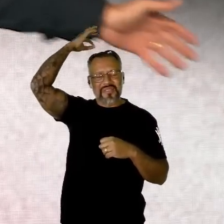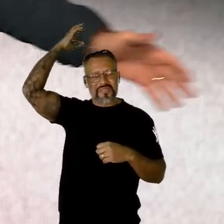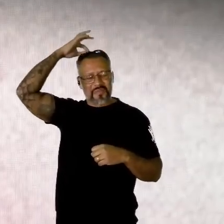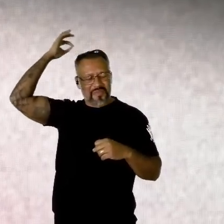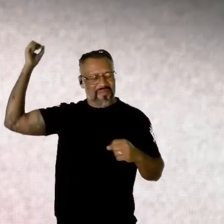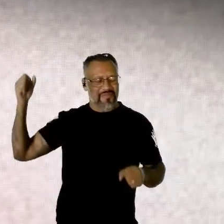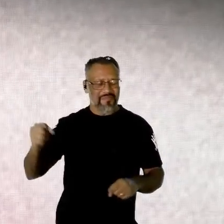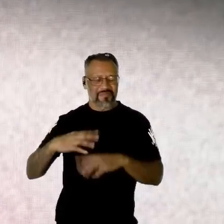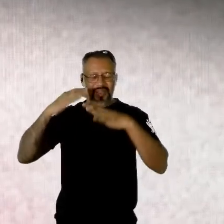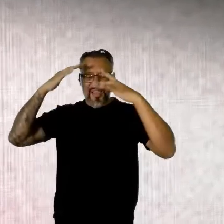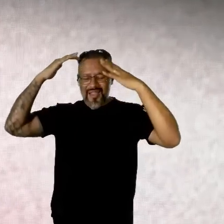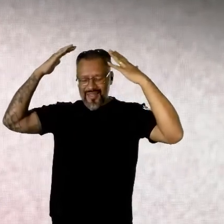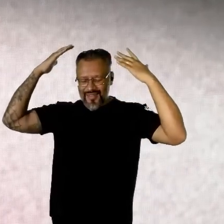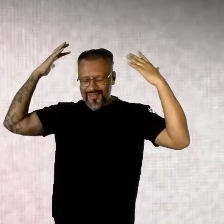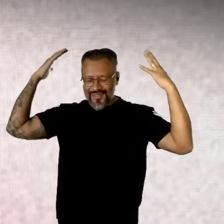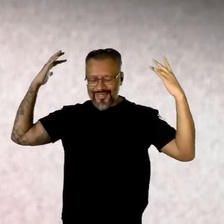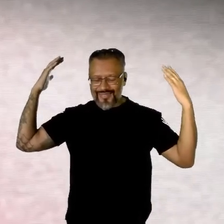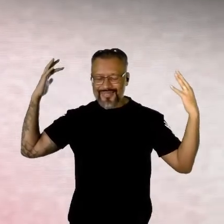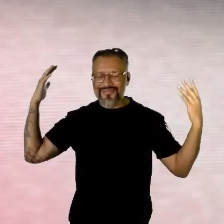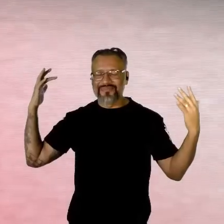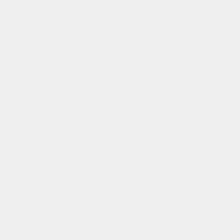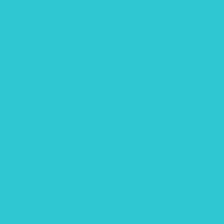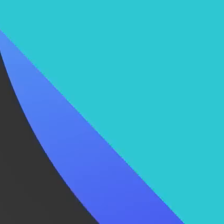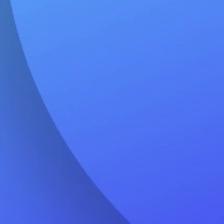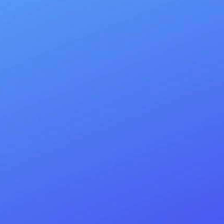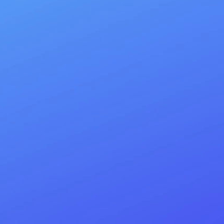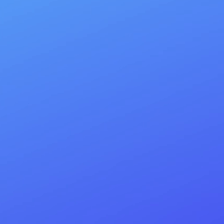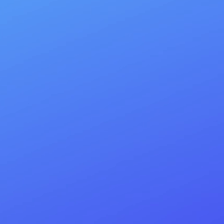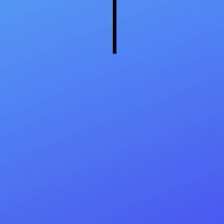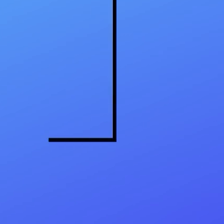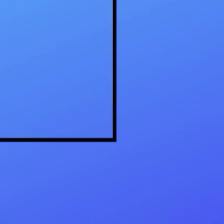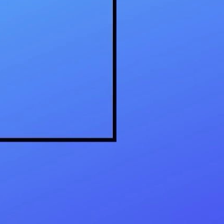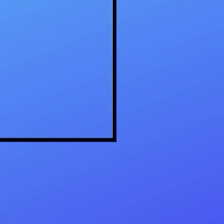pegar do irmão do lado a Sara vai passar